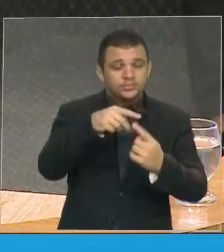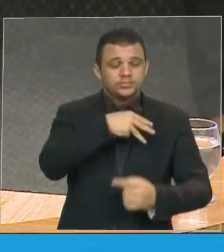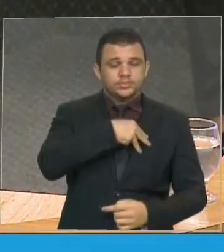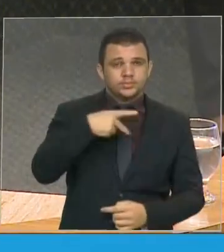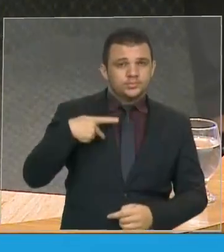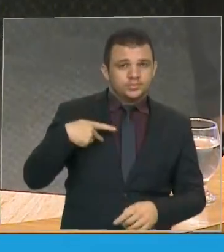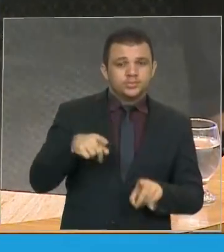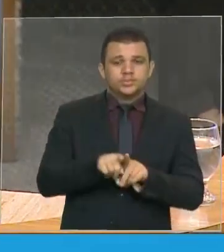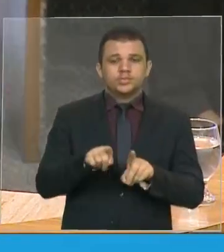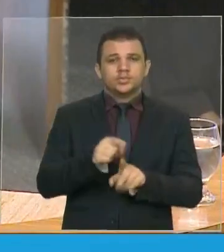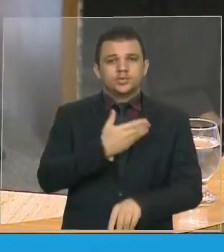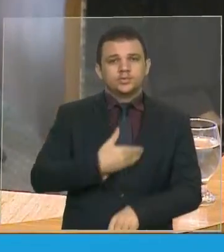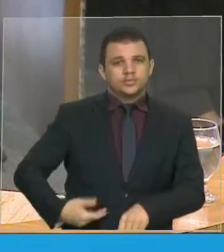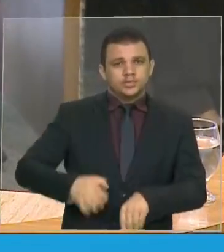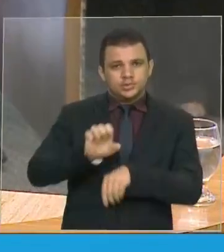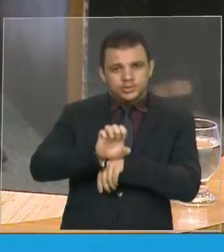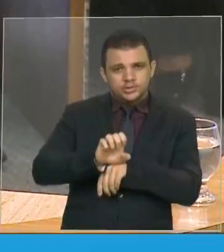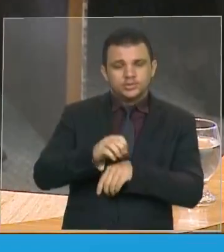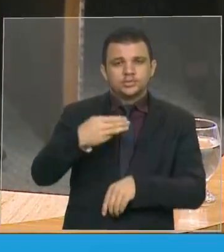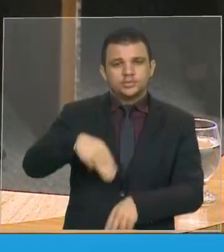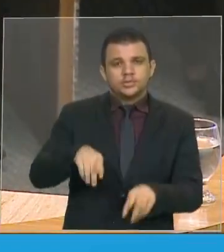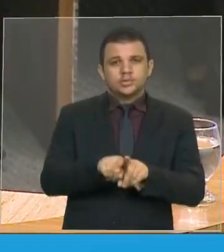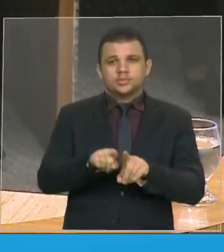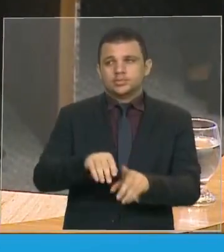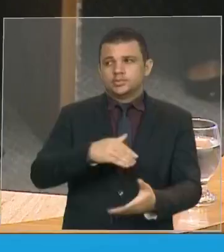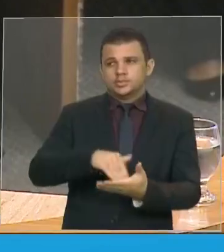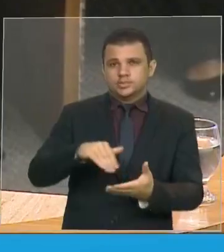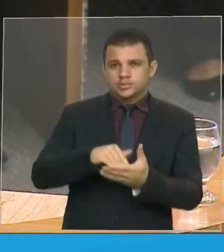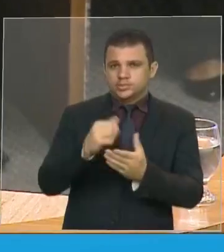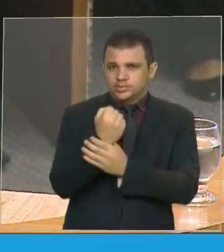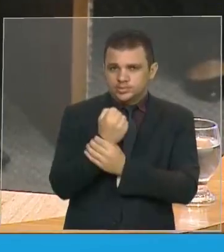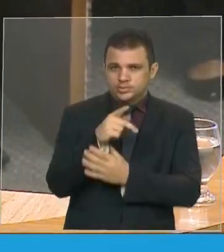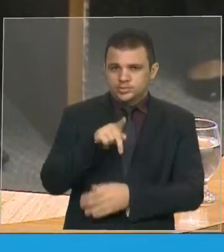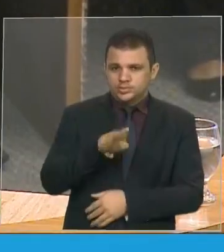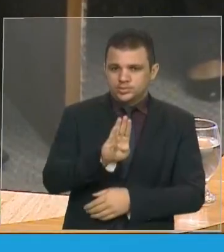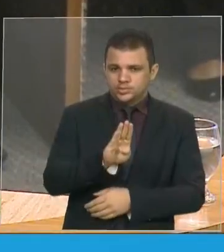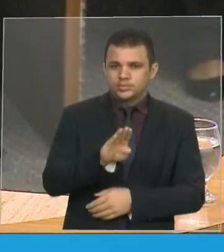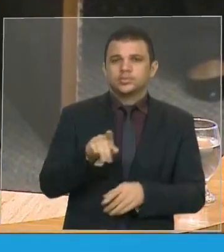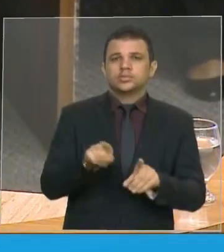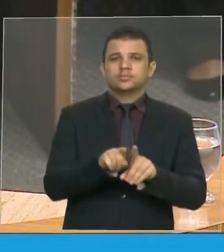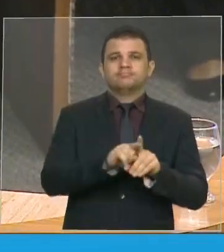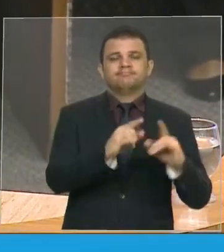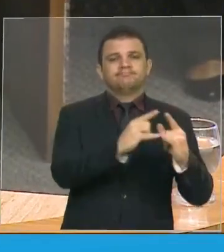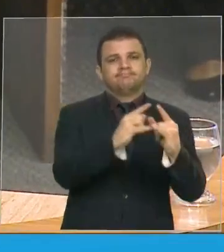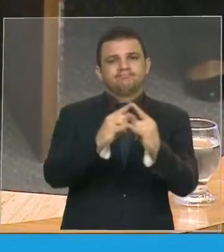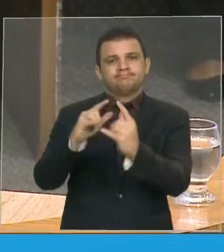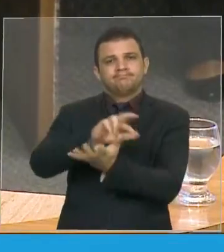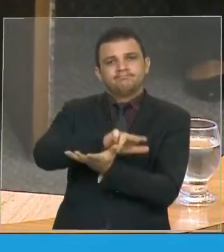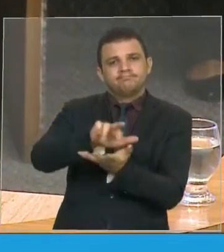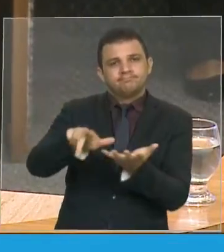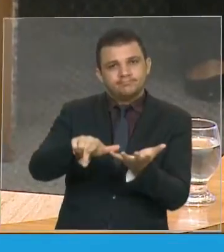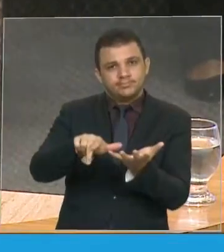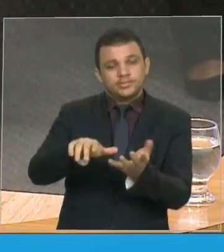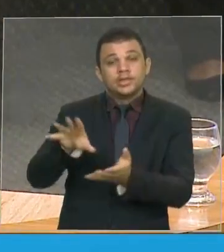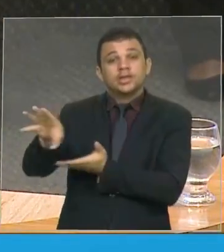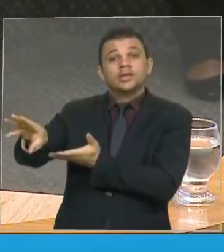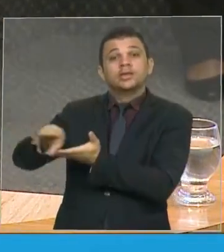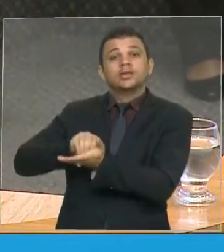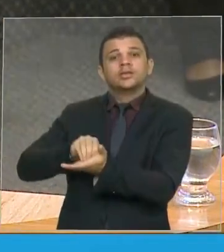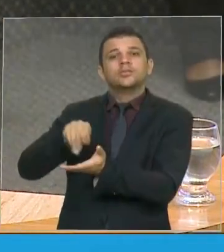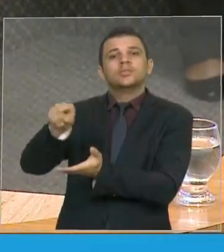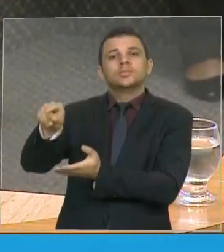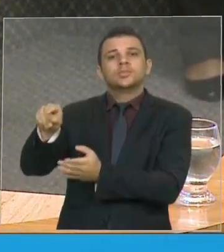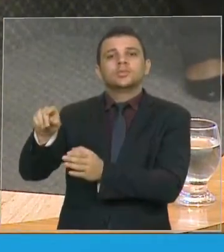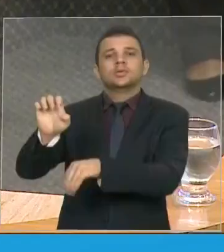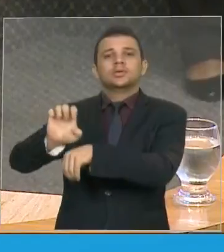Segurança Pública e diversos órgãos, ele trouxe para o Maranhão uma experiência de Santa Catarina chamada